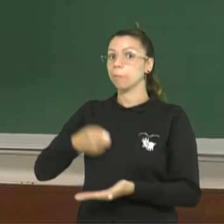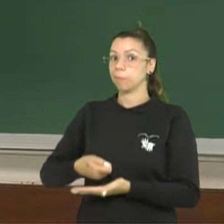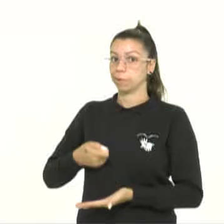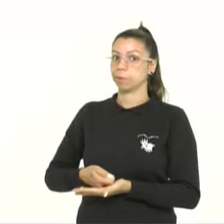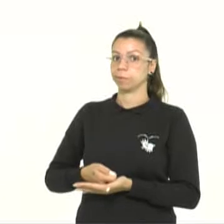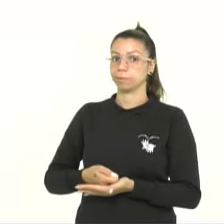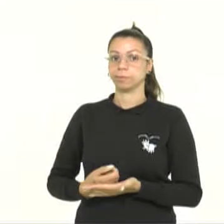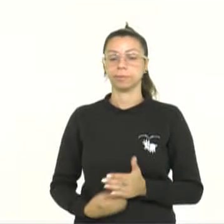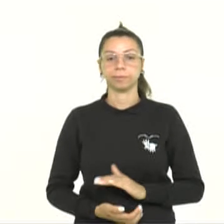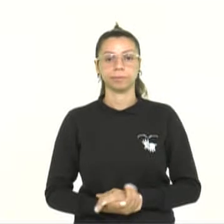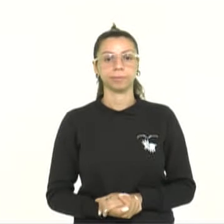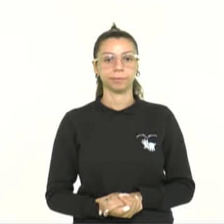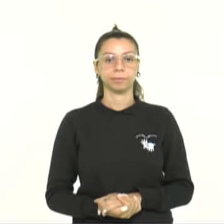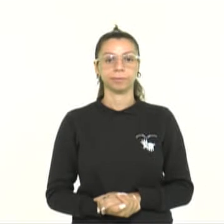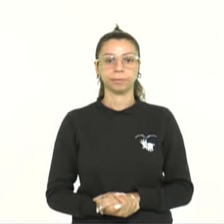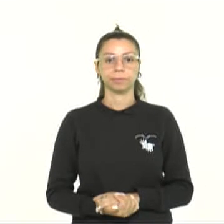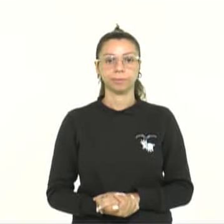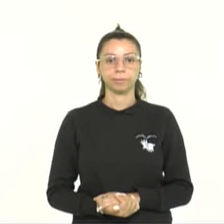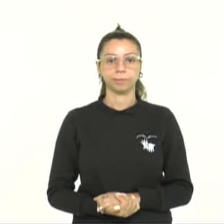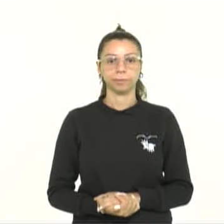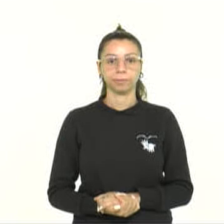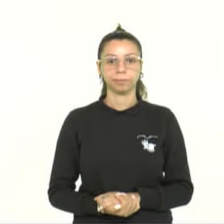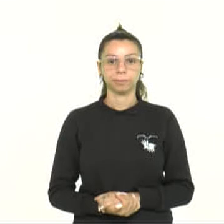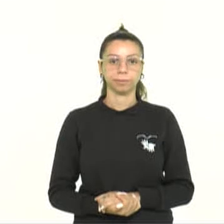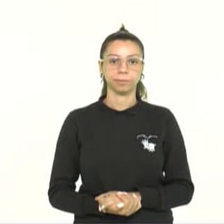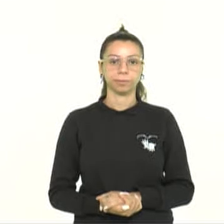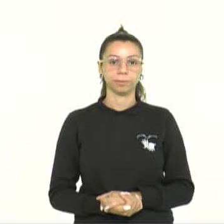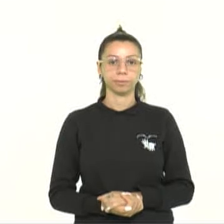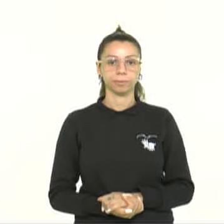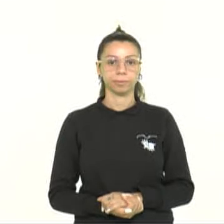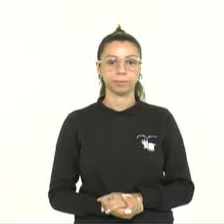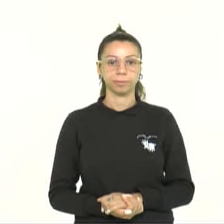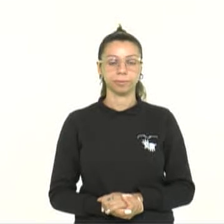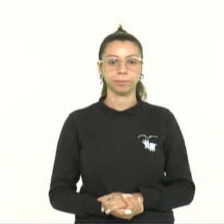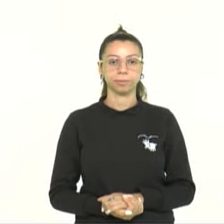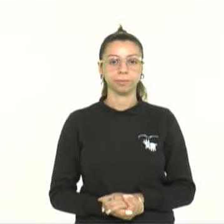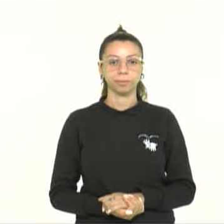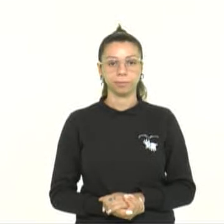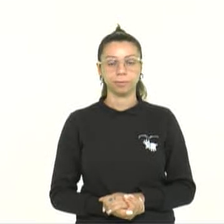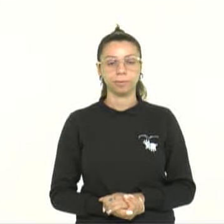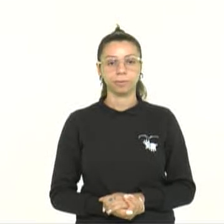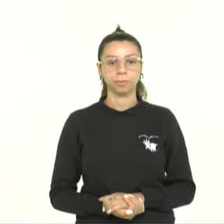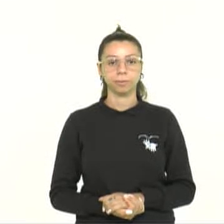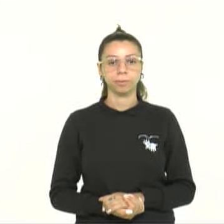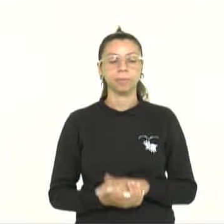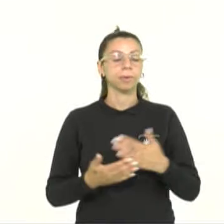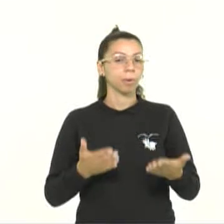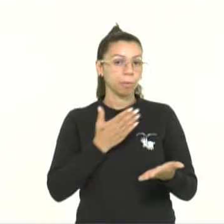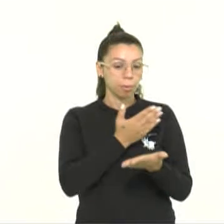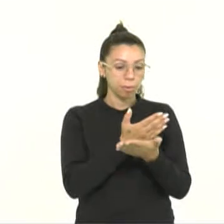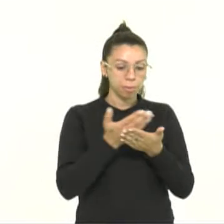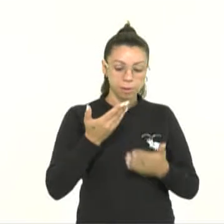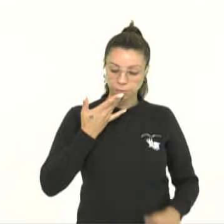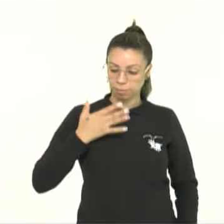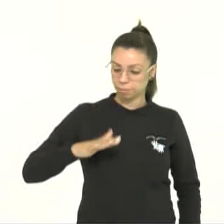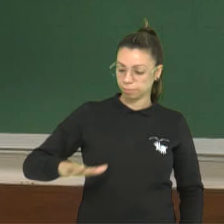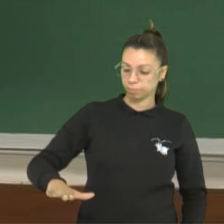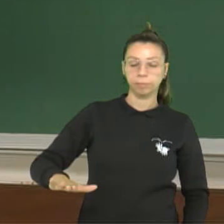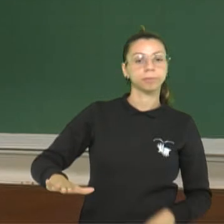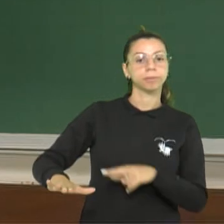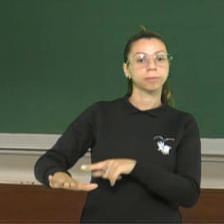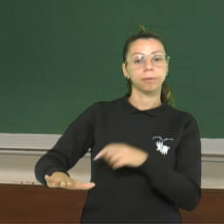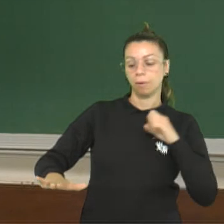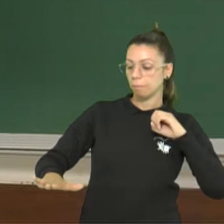Se los niños aceptan la diversidad cultural. Então, tudo começa com as crianças. Se as crianças